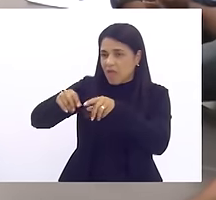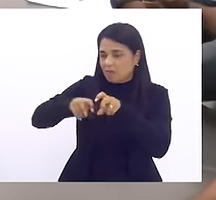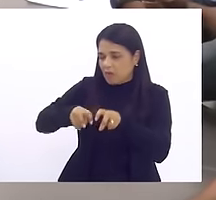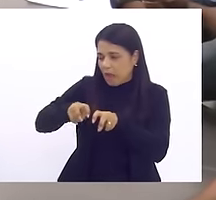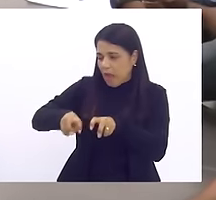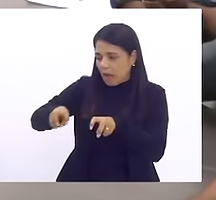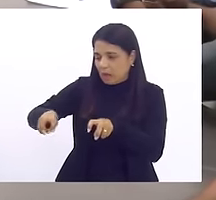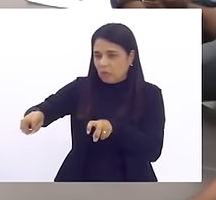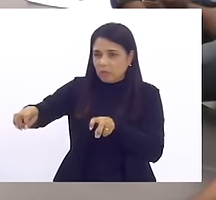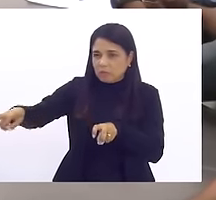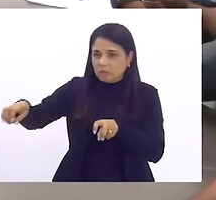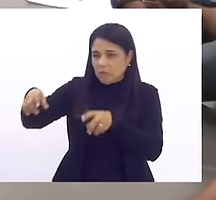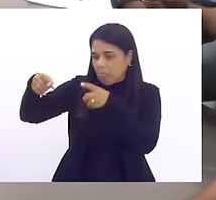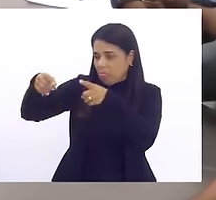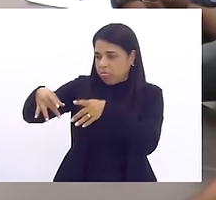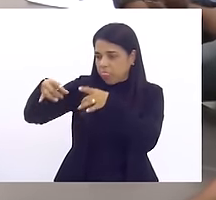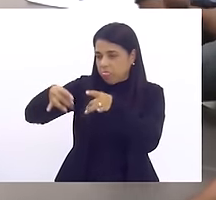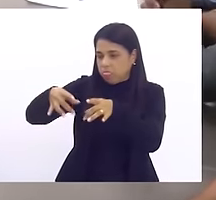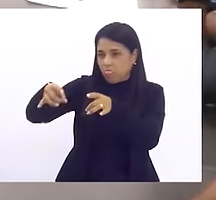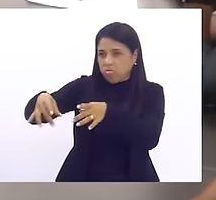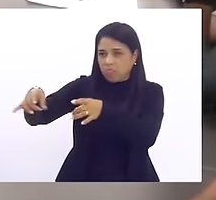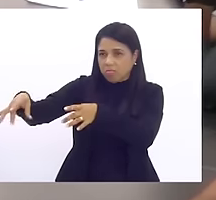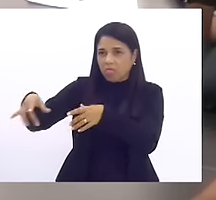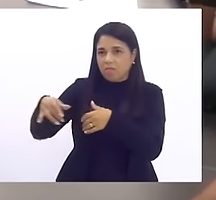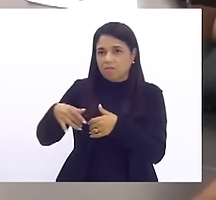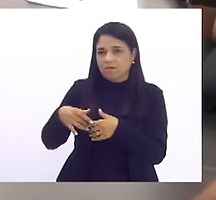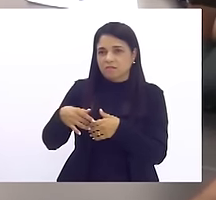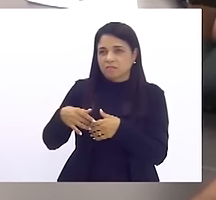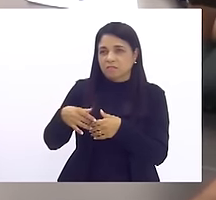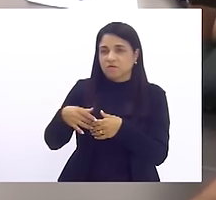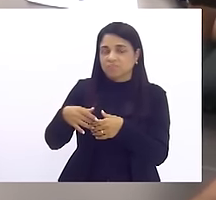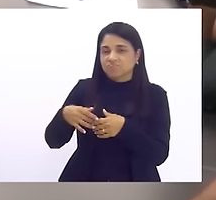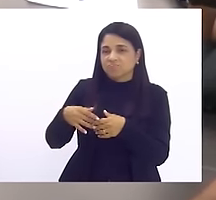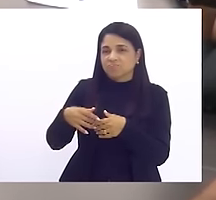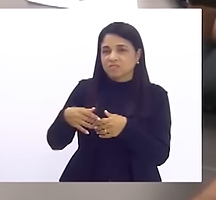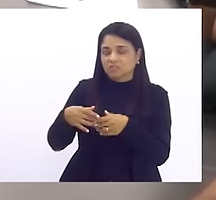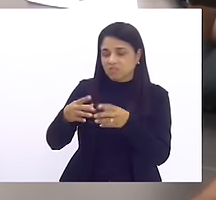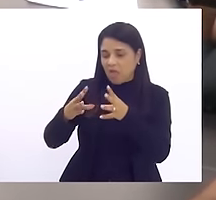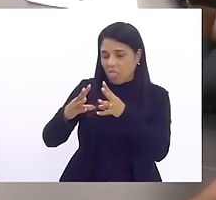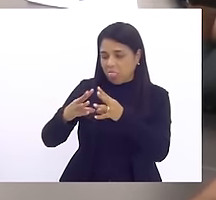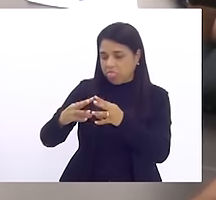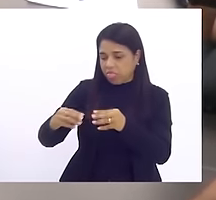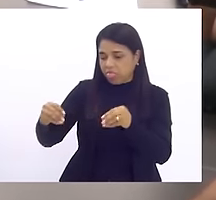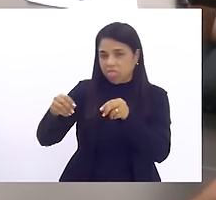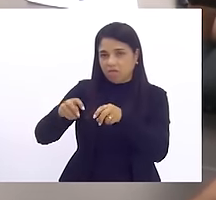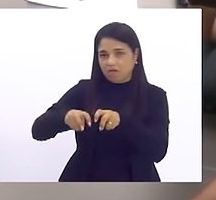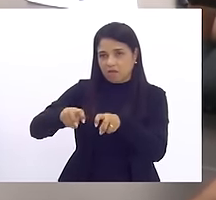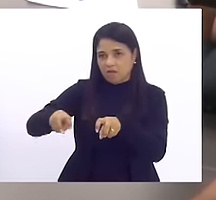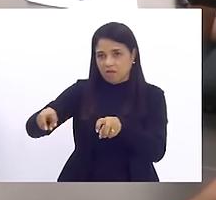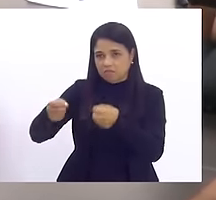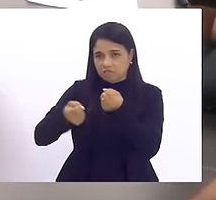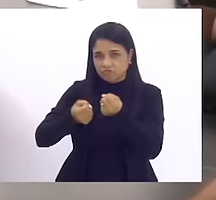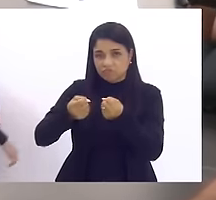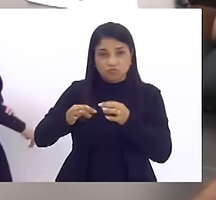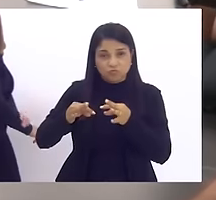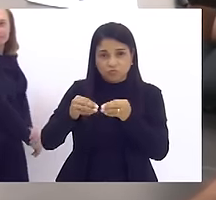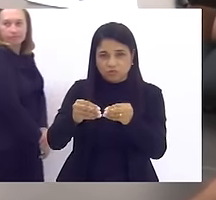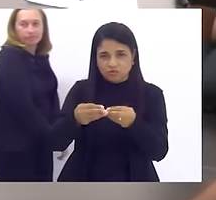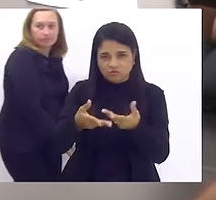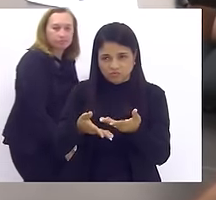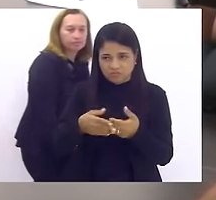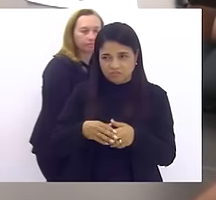exposto ao tempo interferes deuteroro o tempo todos os carros de deteriorando todos os carros todos